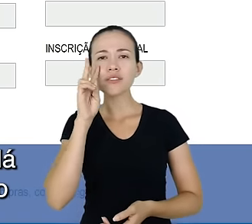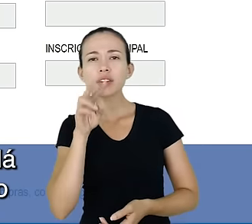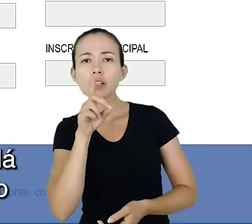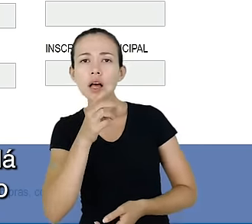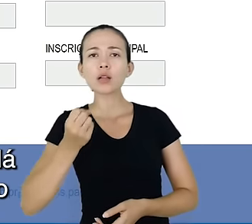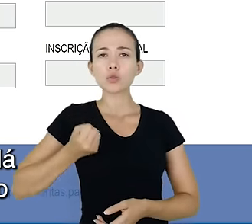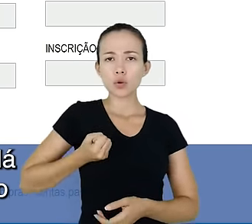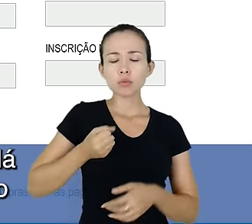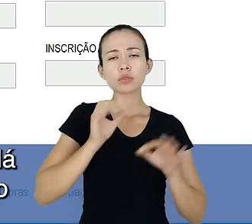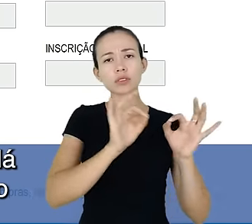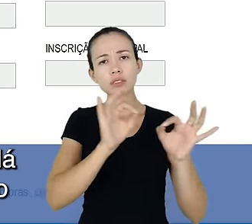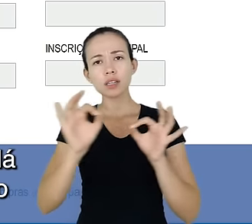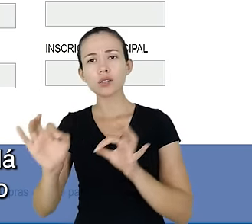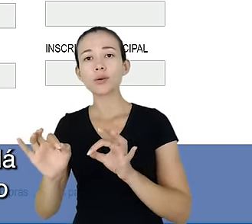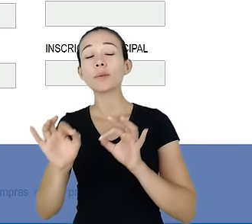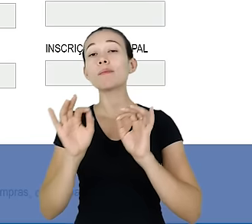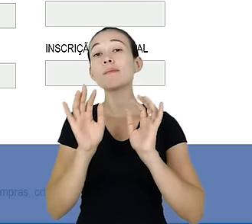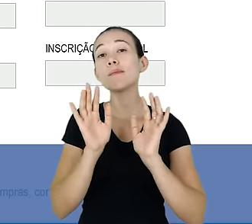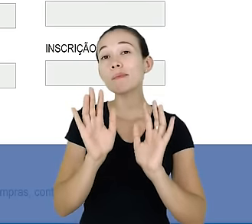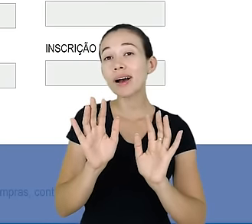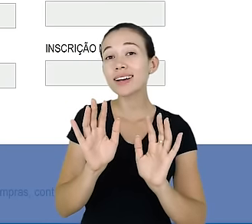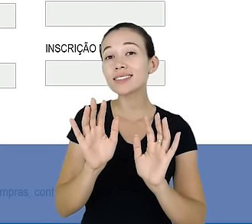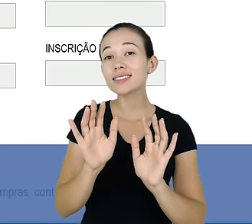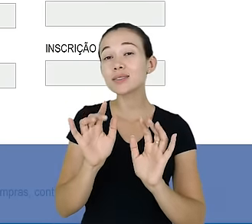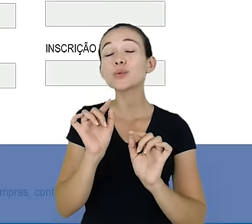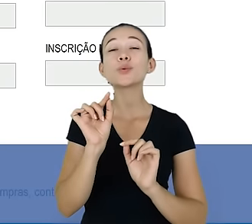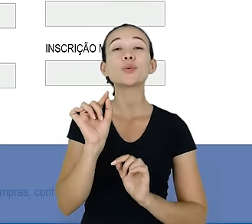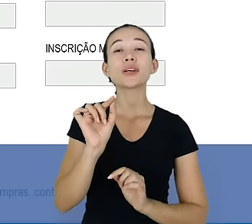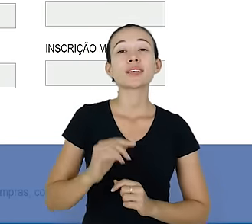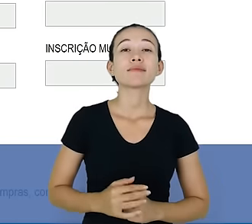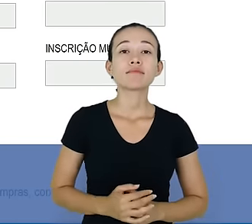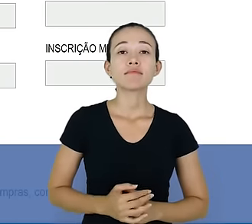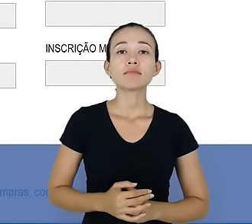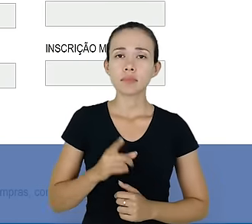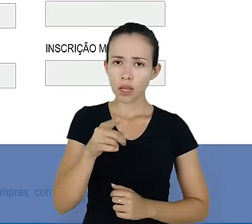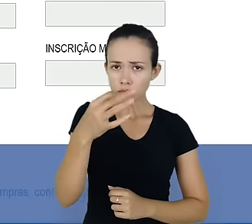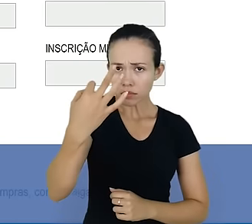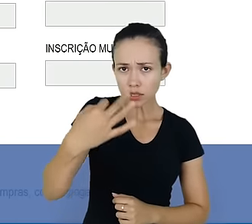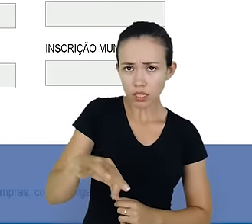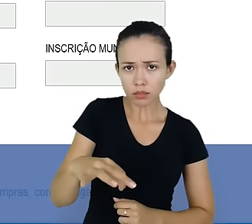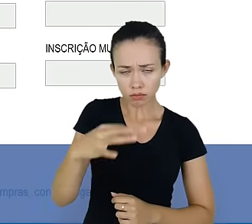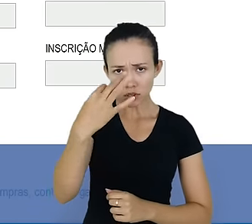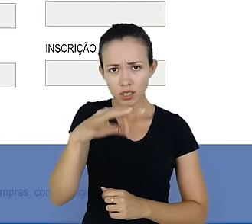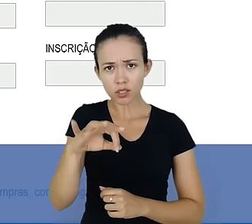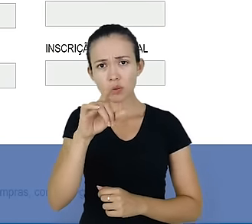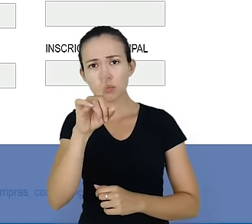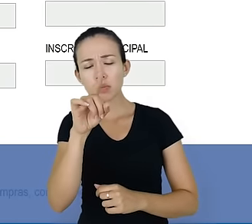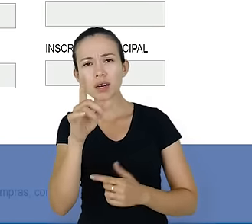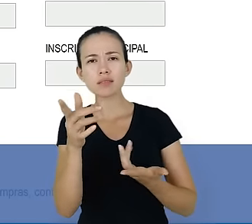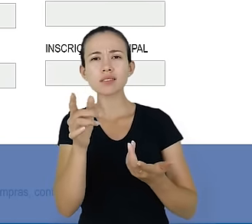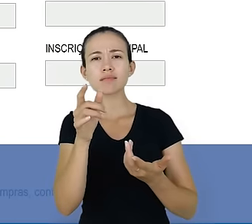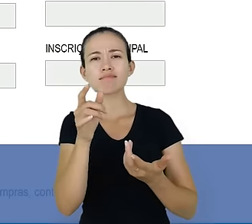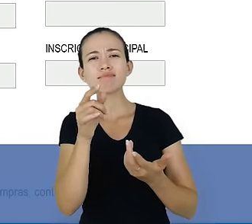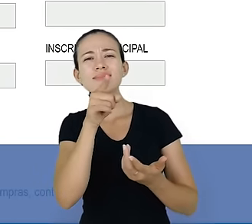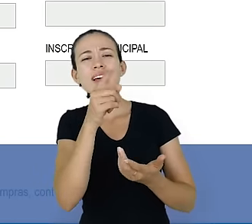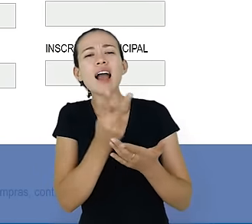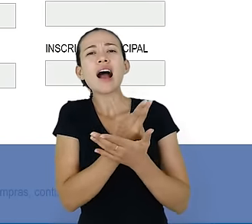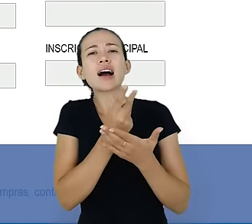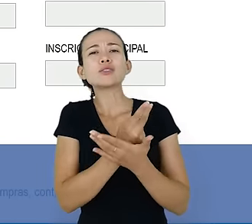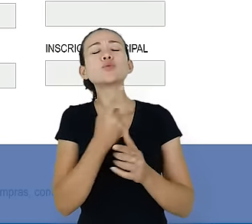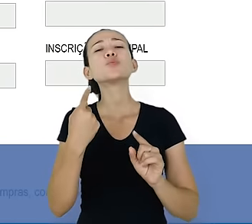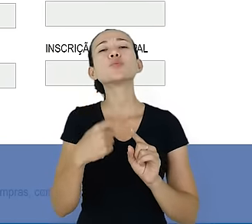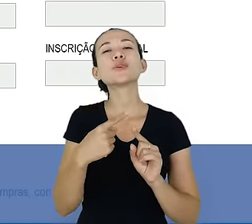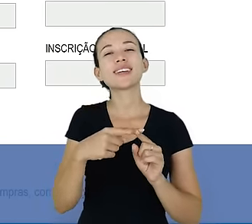número Tá OK tá tudo certinho e não é o mesmo e e assim tá certo não tá errado por quê Porque ele colocou pontuação colocou